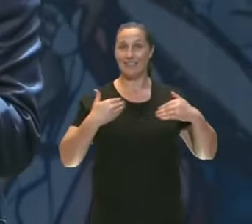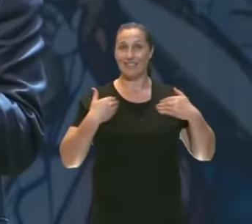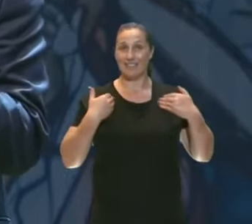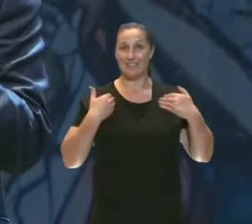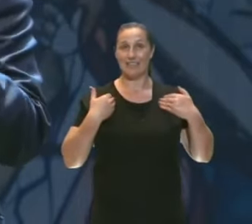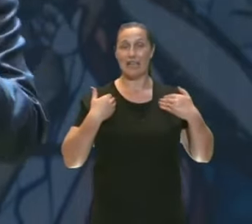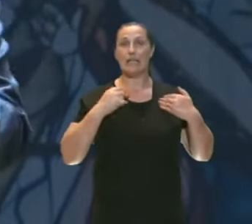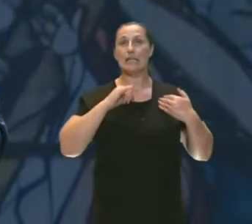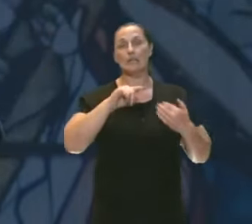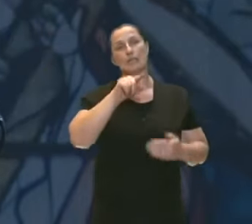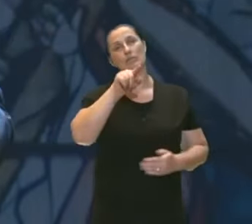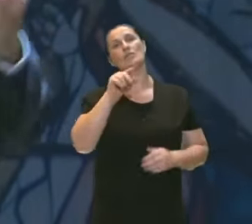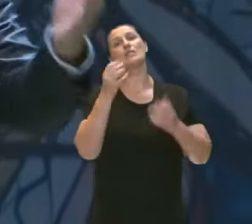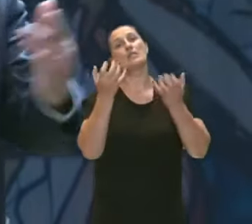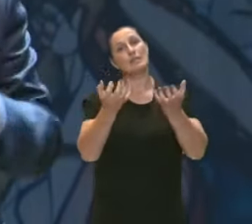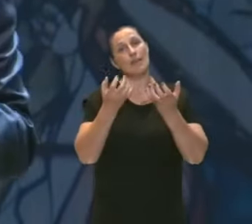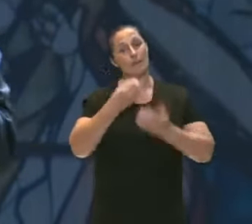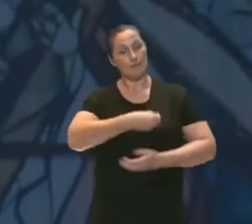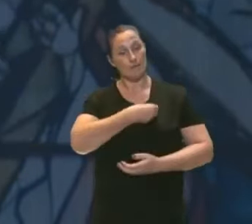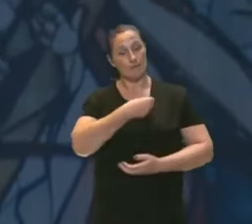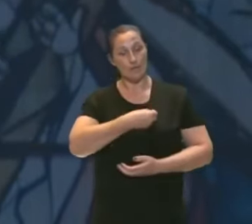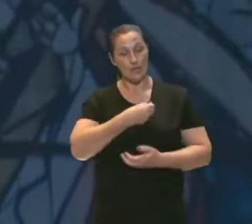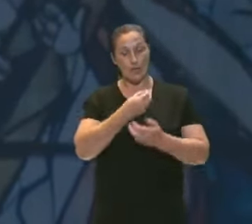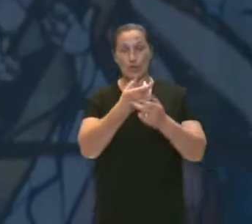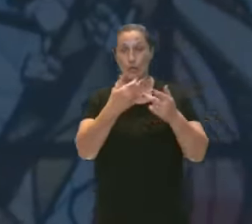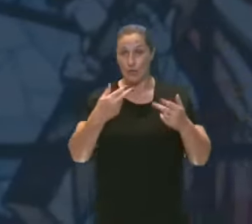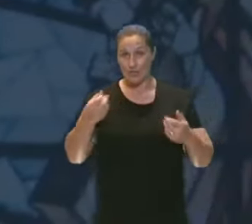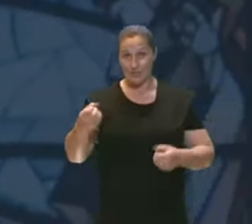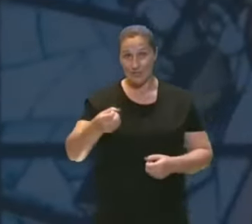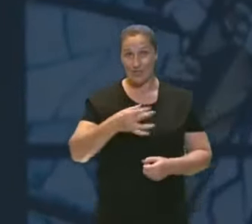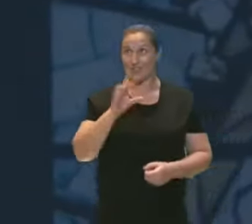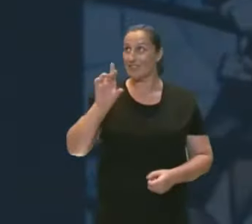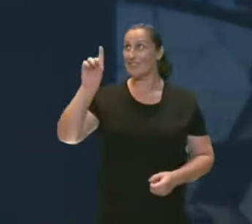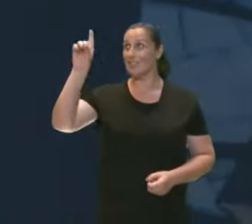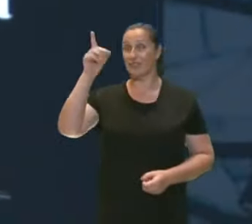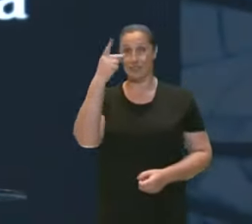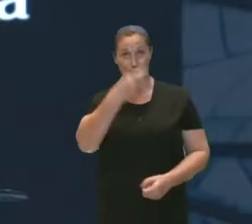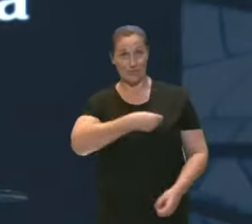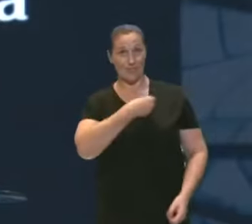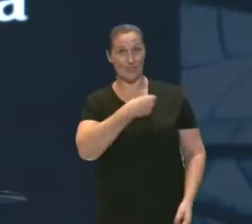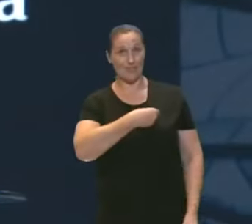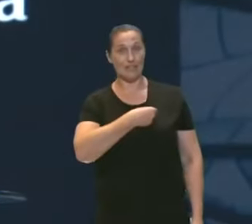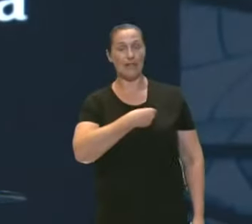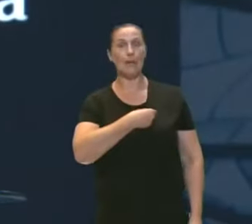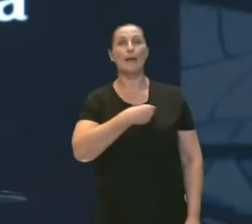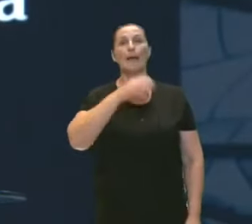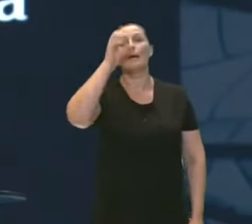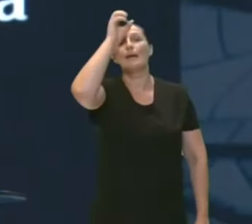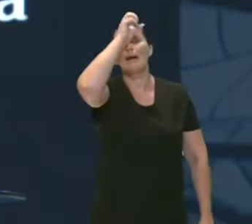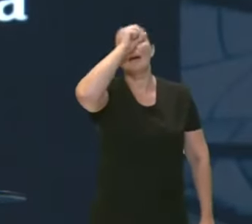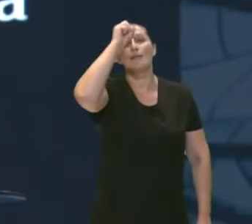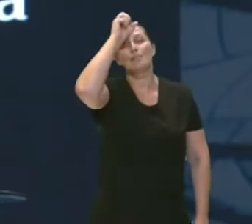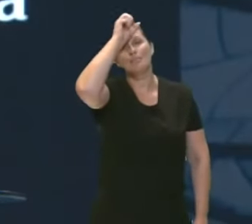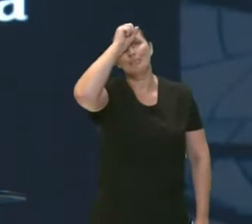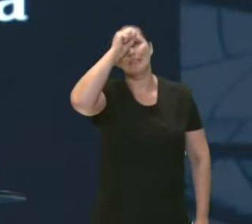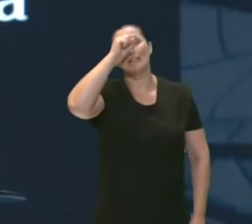seu casamento, no seu relacionamento com seus filhos, no seu lar, aprenda a ser